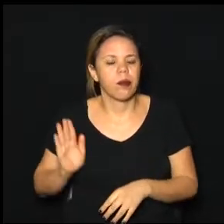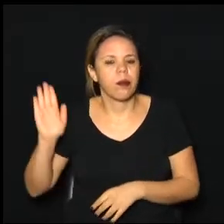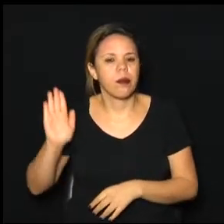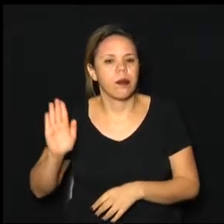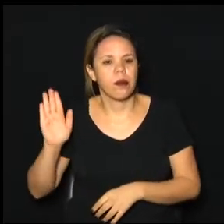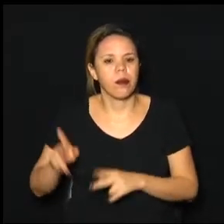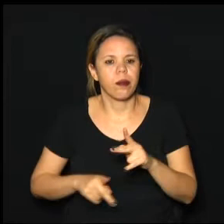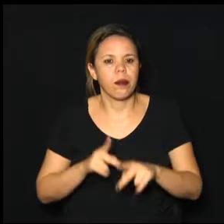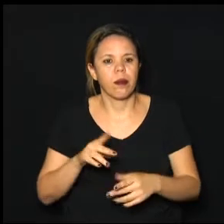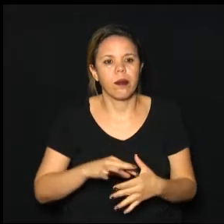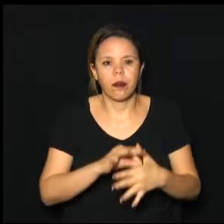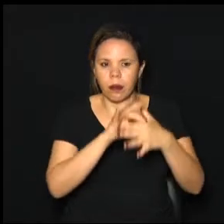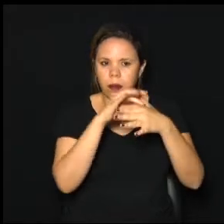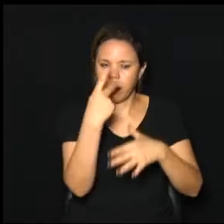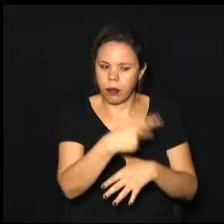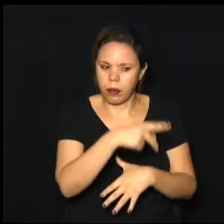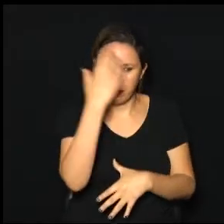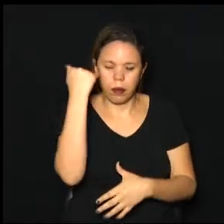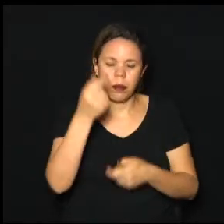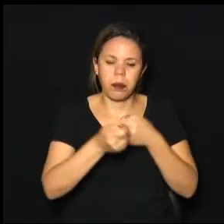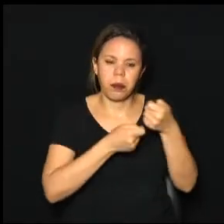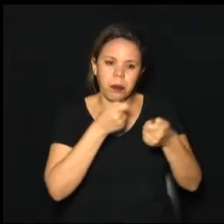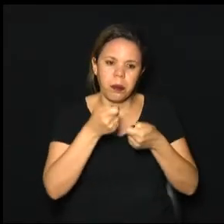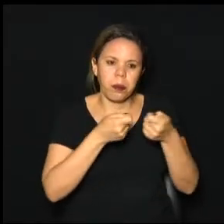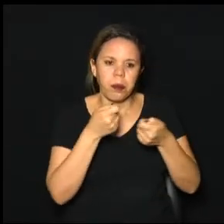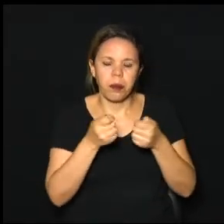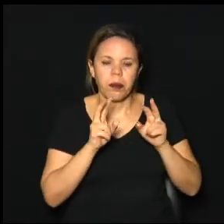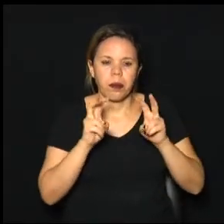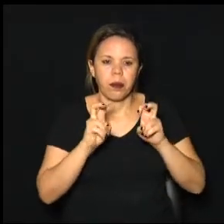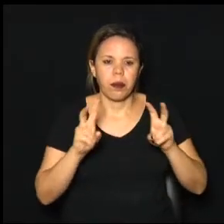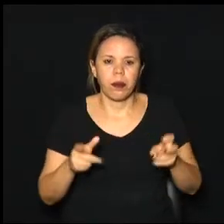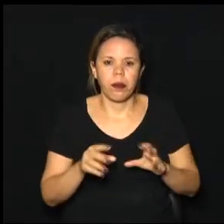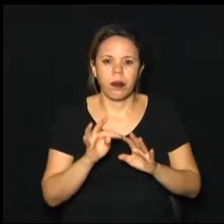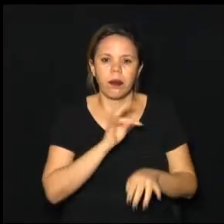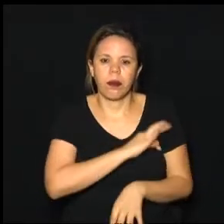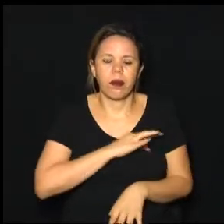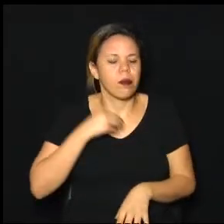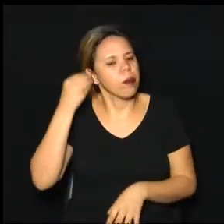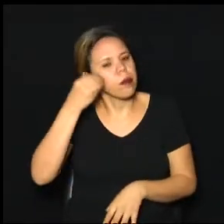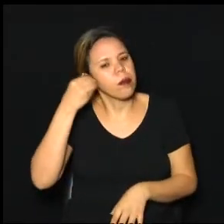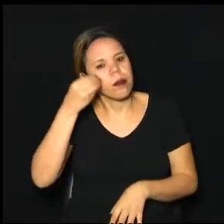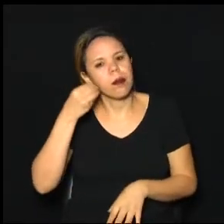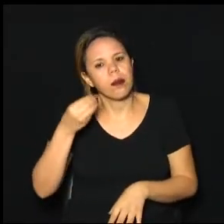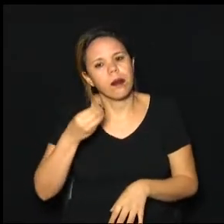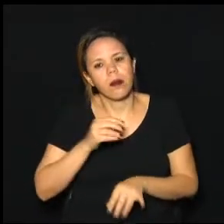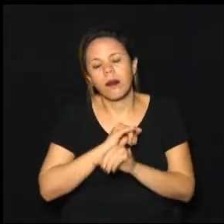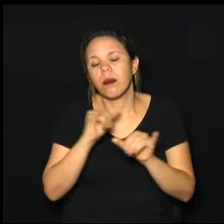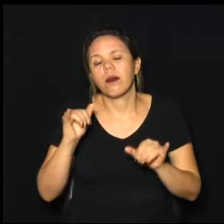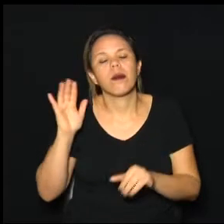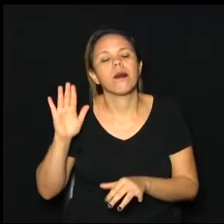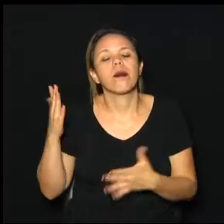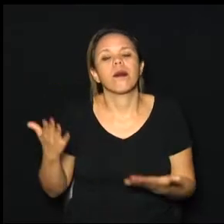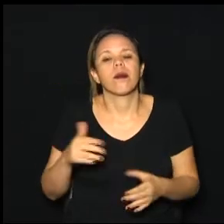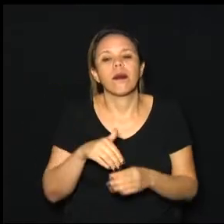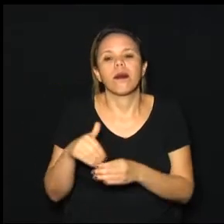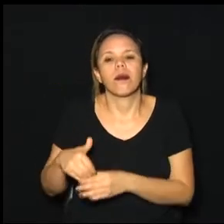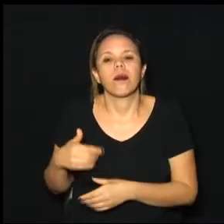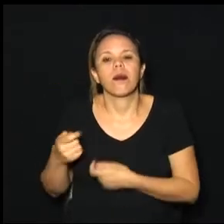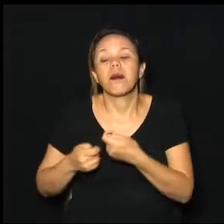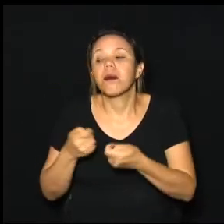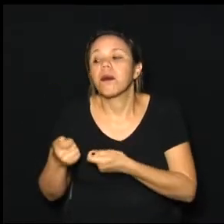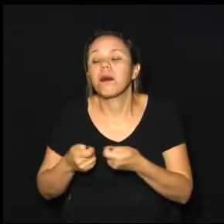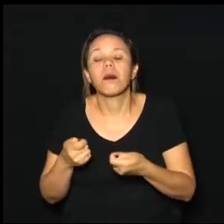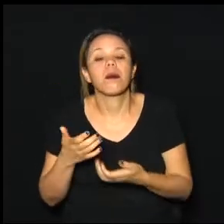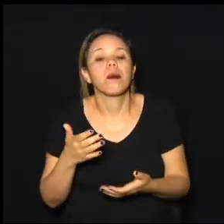seus dirigentes precisam saber como lidar, sobretudo tecnicamente, na campanha eleitoral. Não estou falando de saber lidar